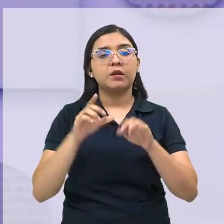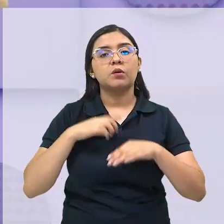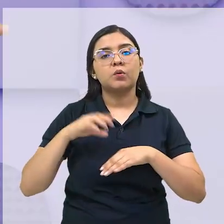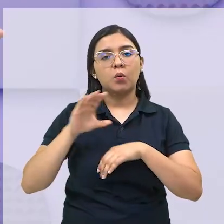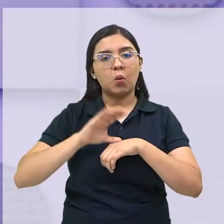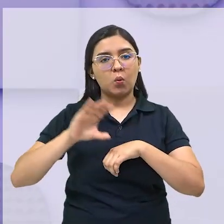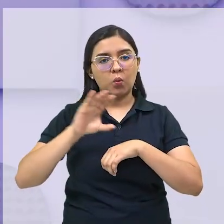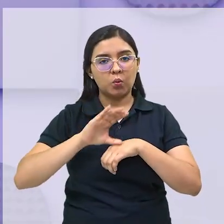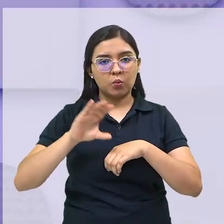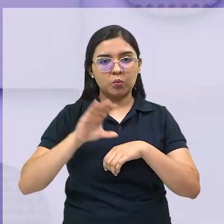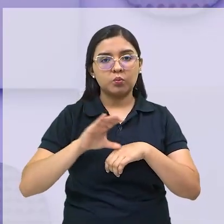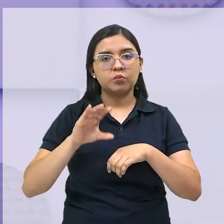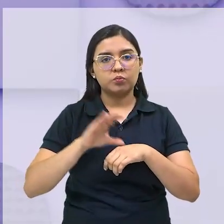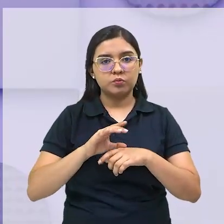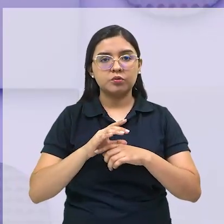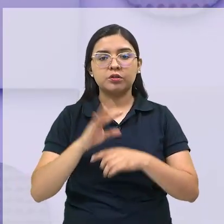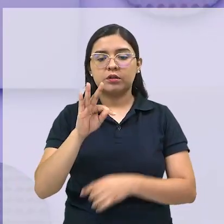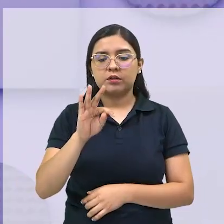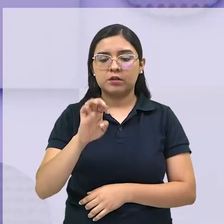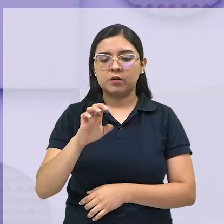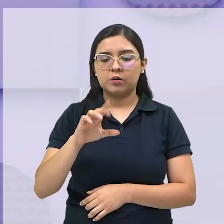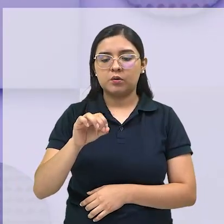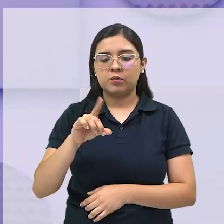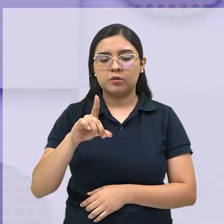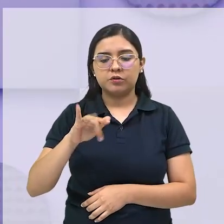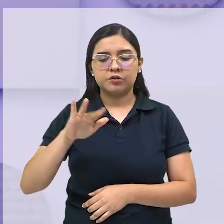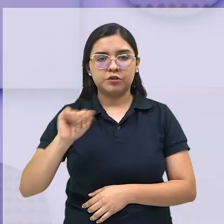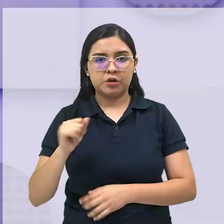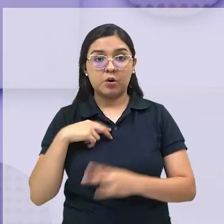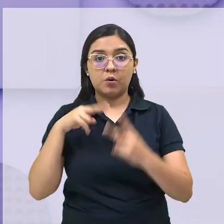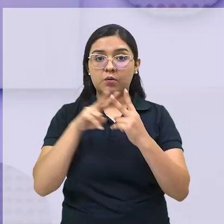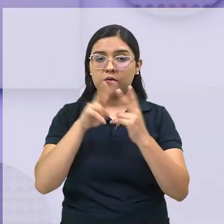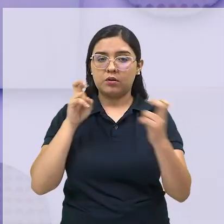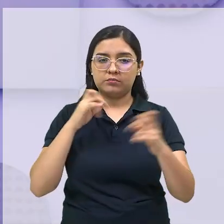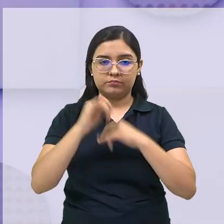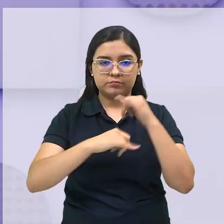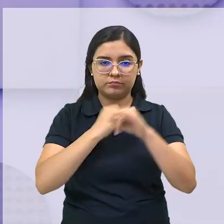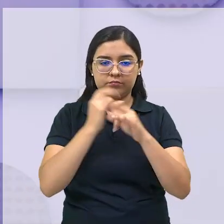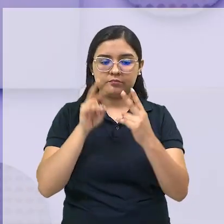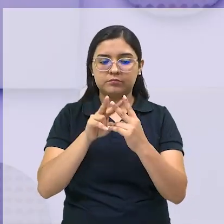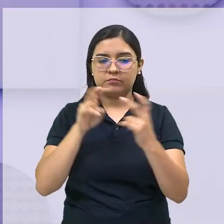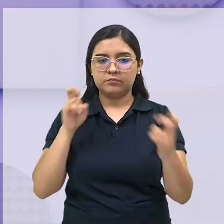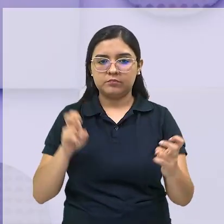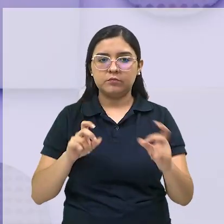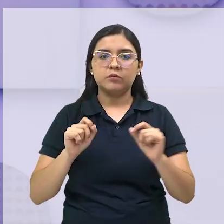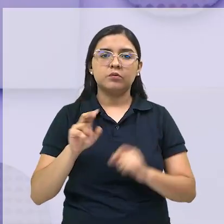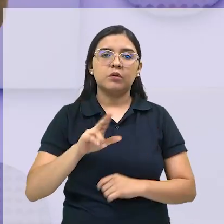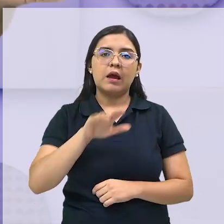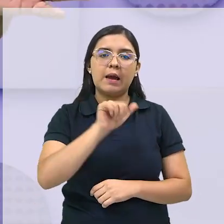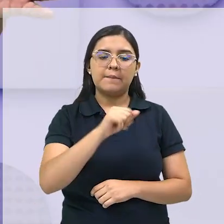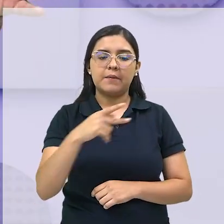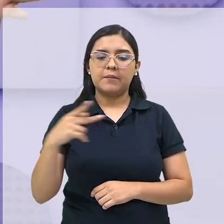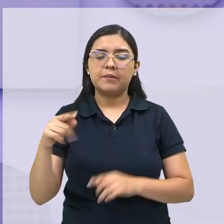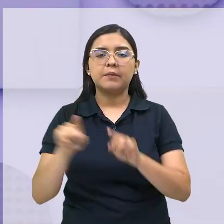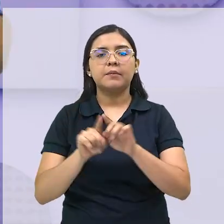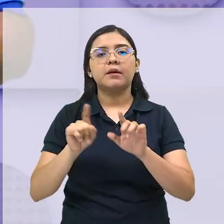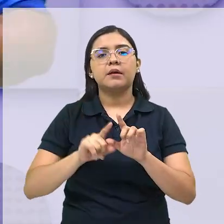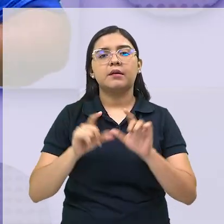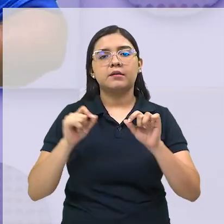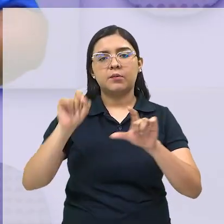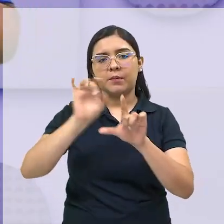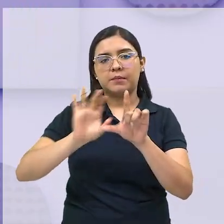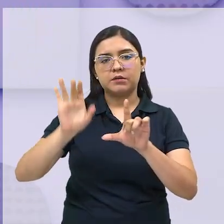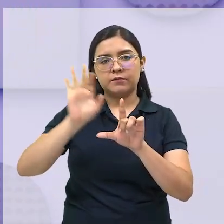teologia ortodoxa online, que parte é pelos aplicativos e parte por uma plataforma